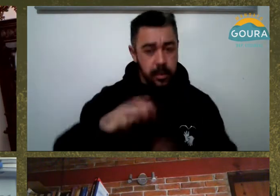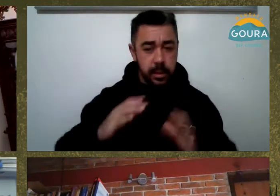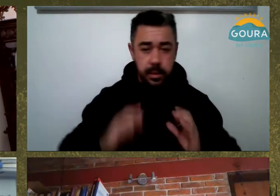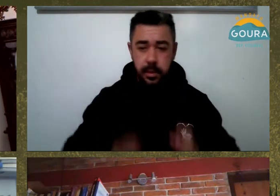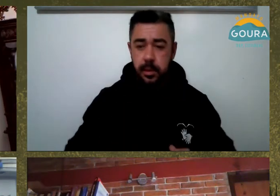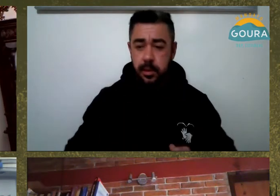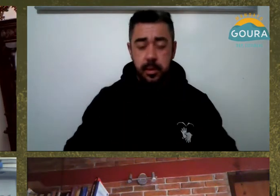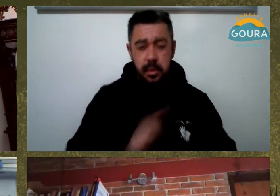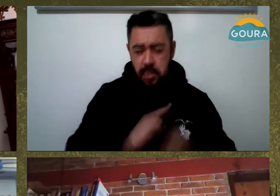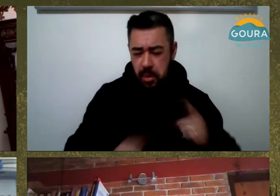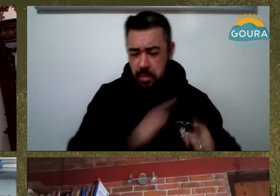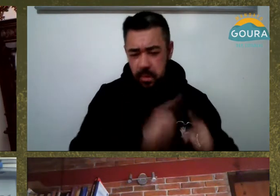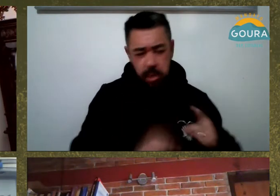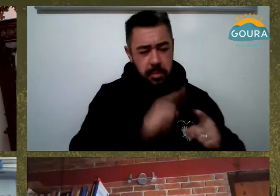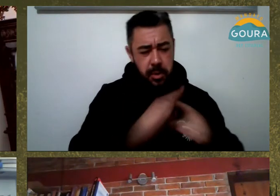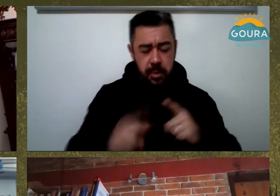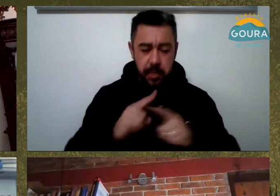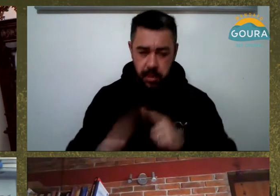e extrema,